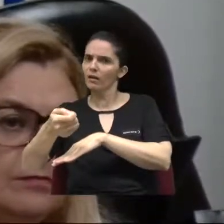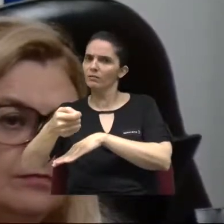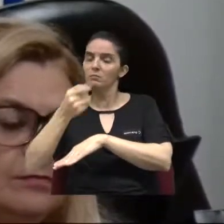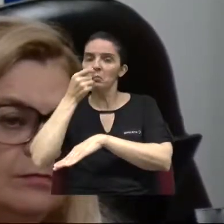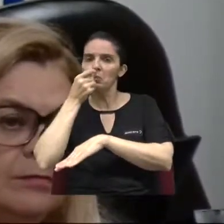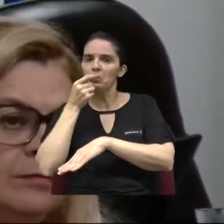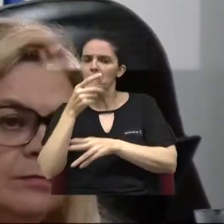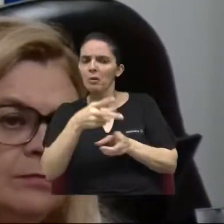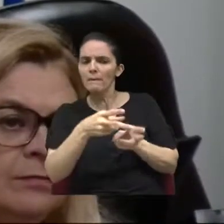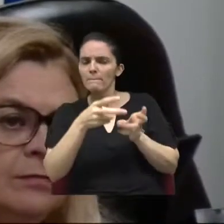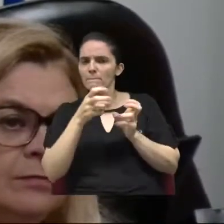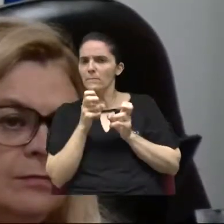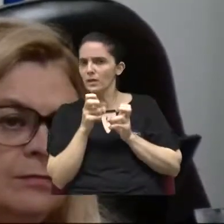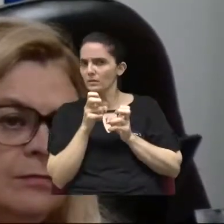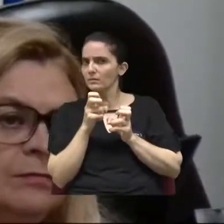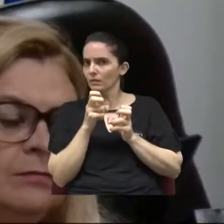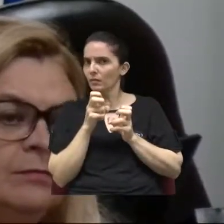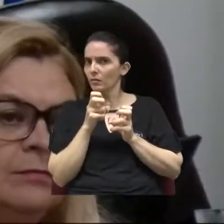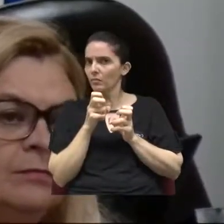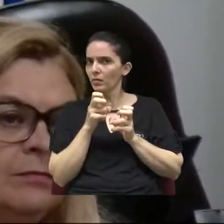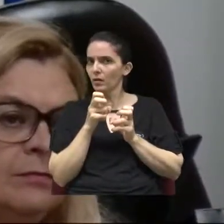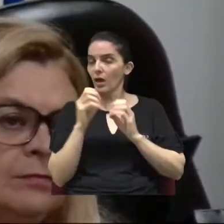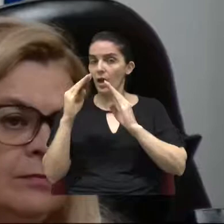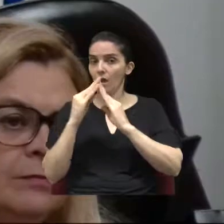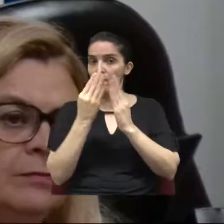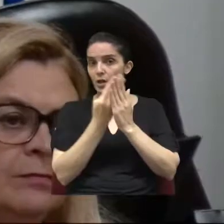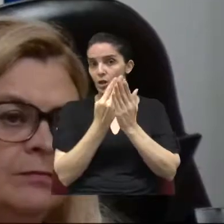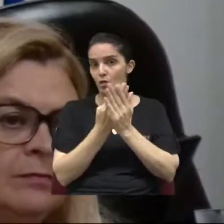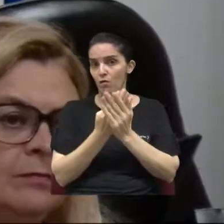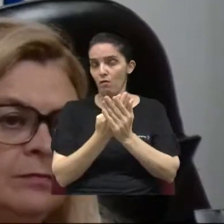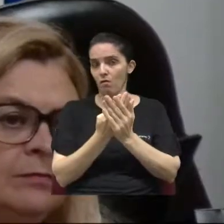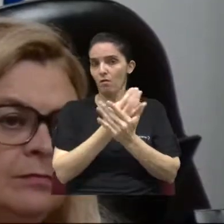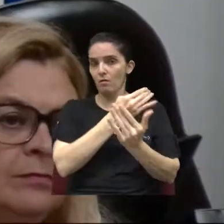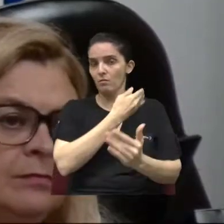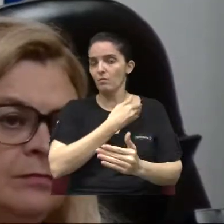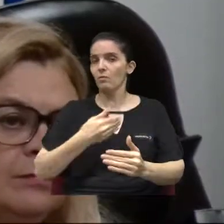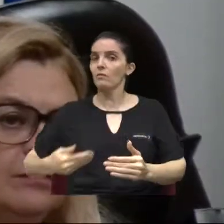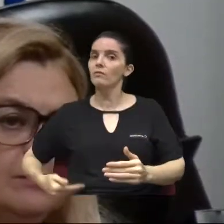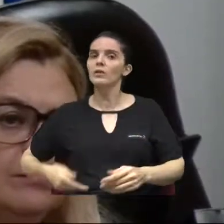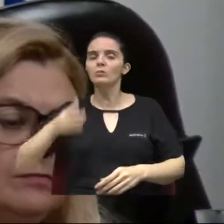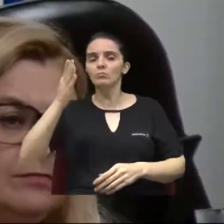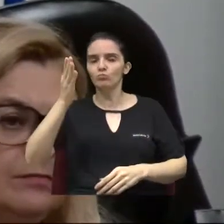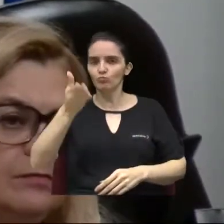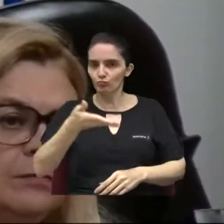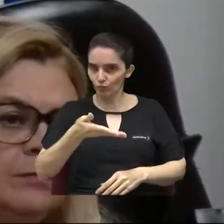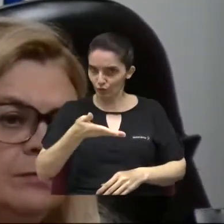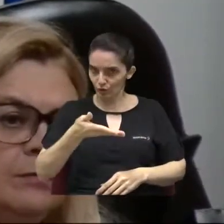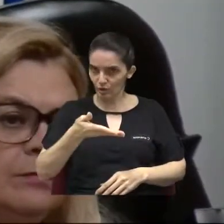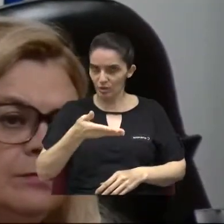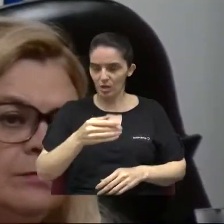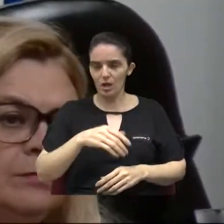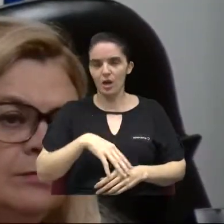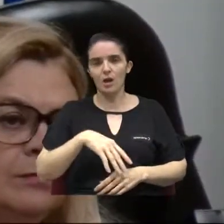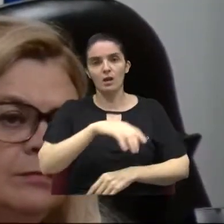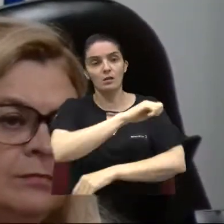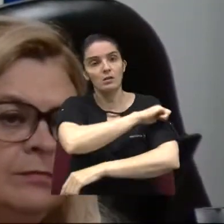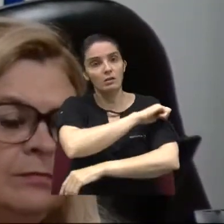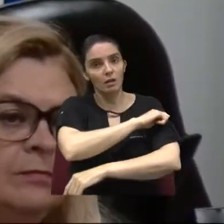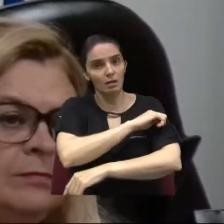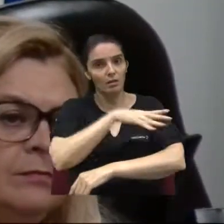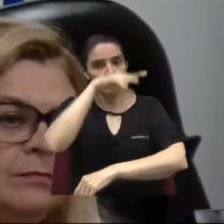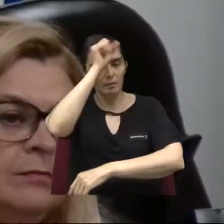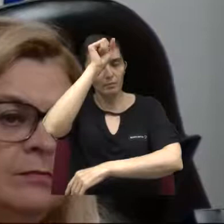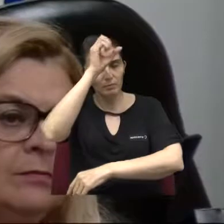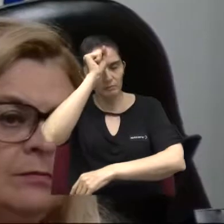que da rede municipal, né, eles já estão aprendendo, tendo noções